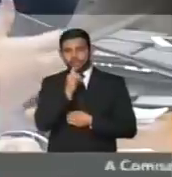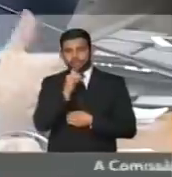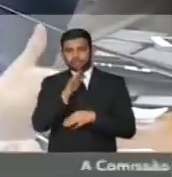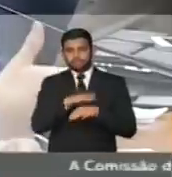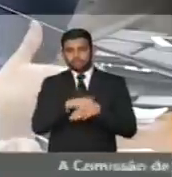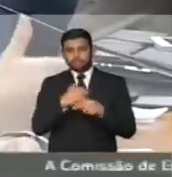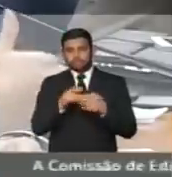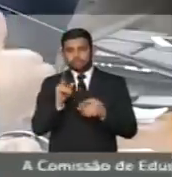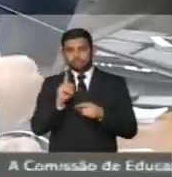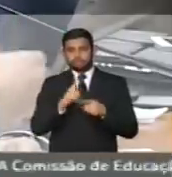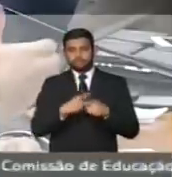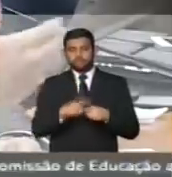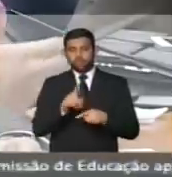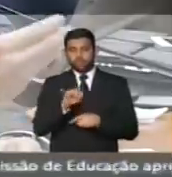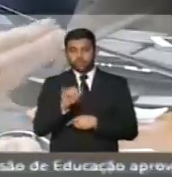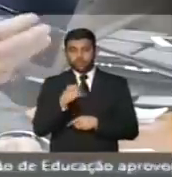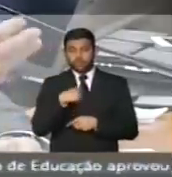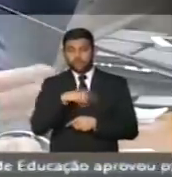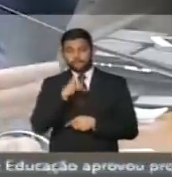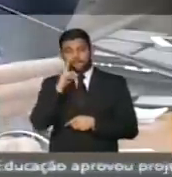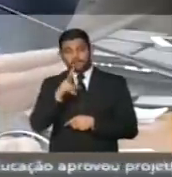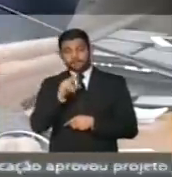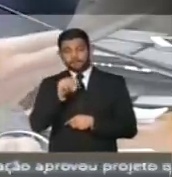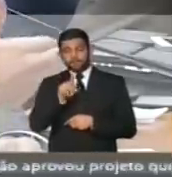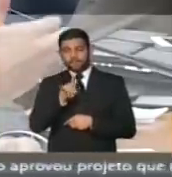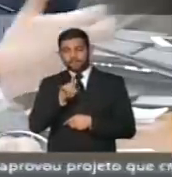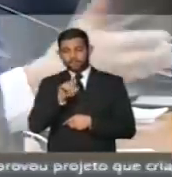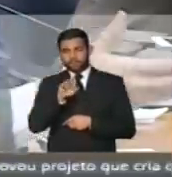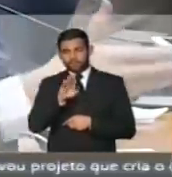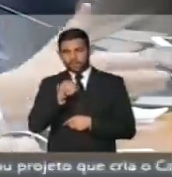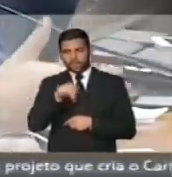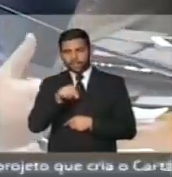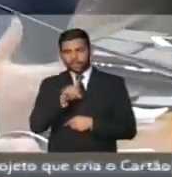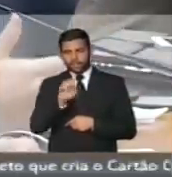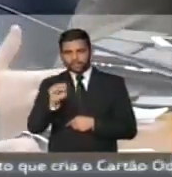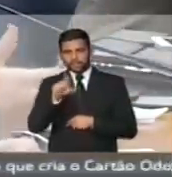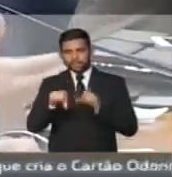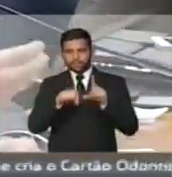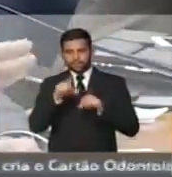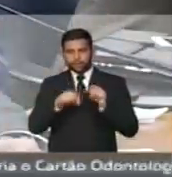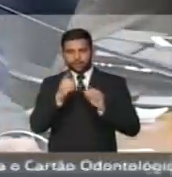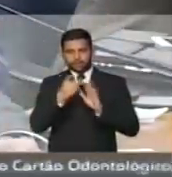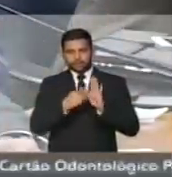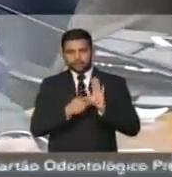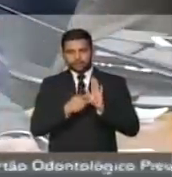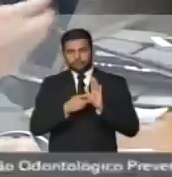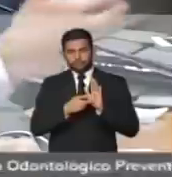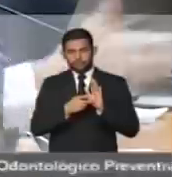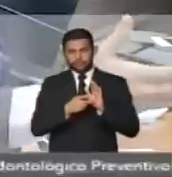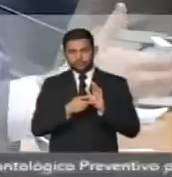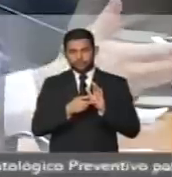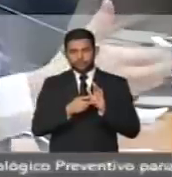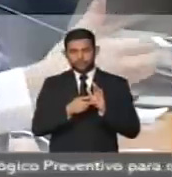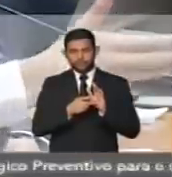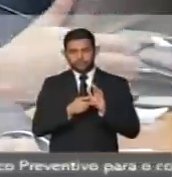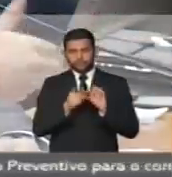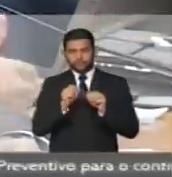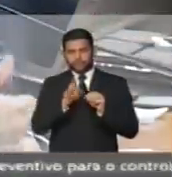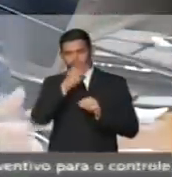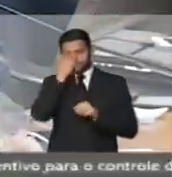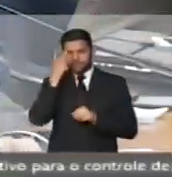viável e competitivo, a visão que tem que o BNDES escolhe ou não projetos de acordo com o que os